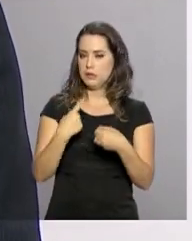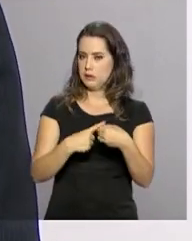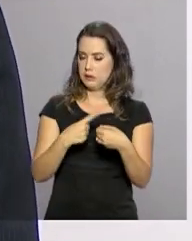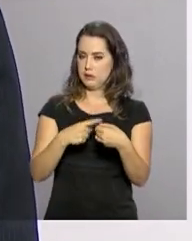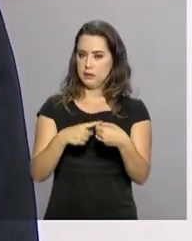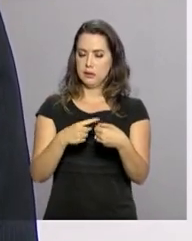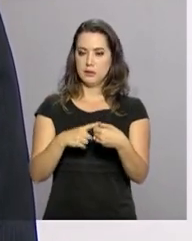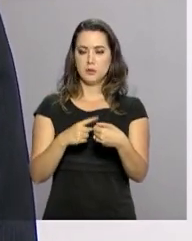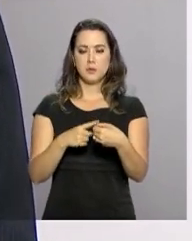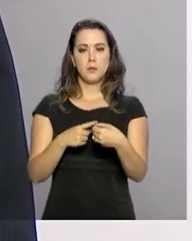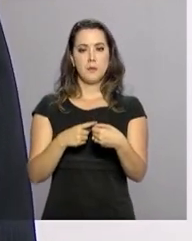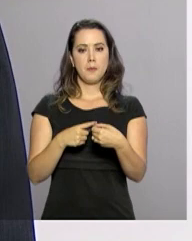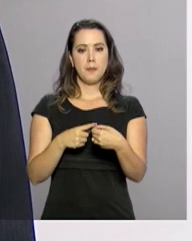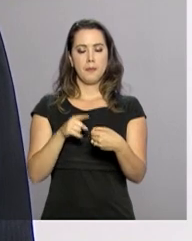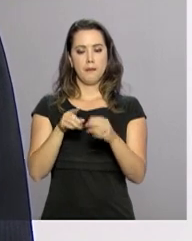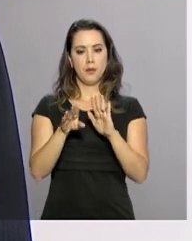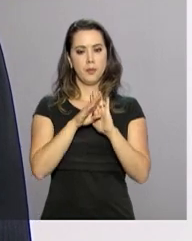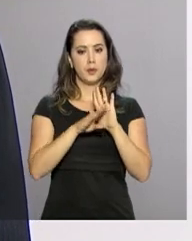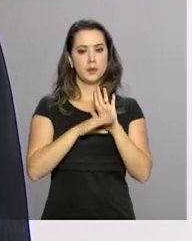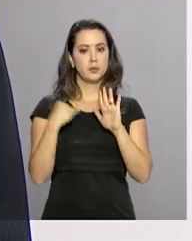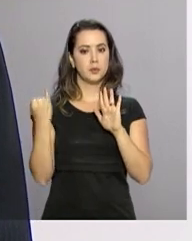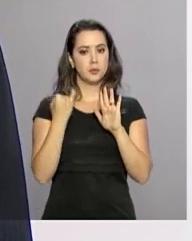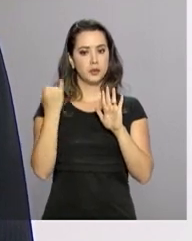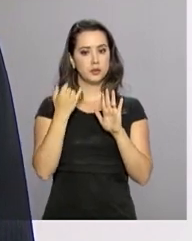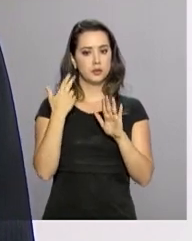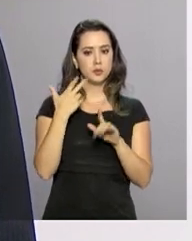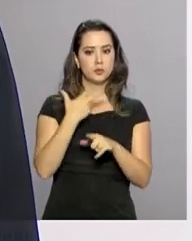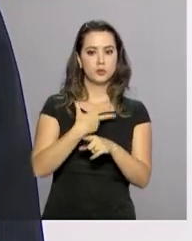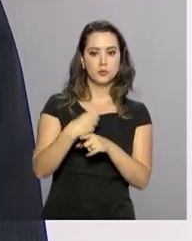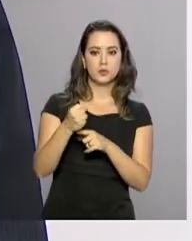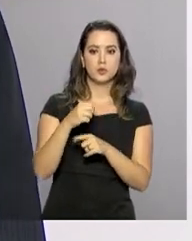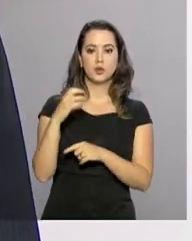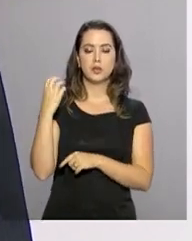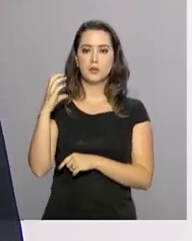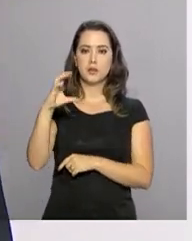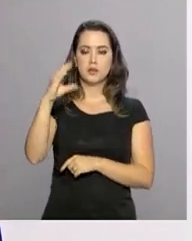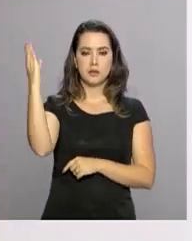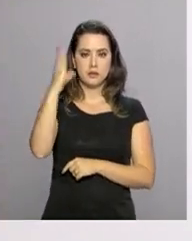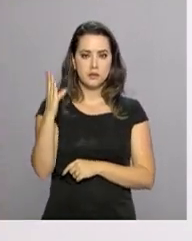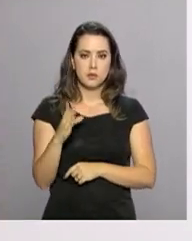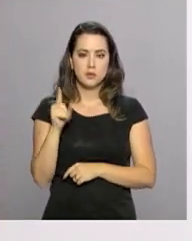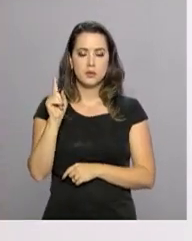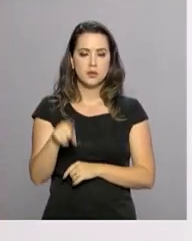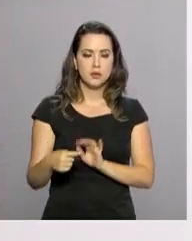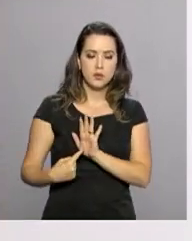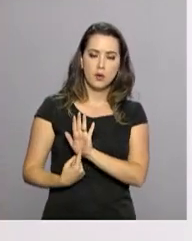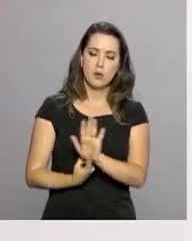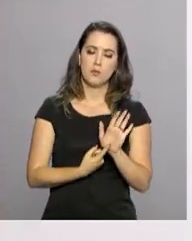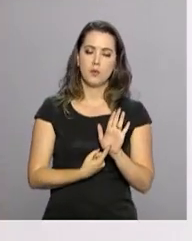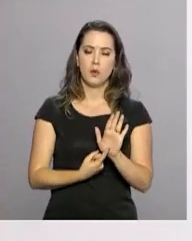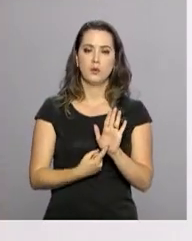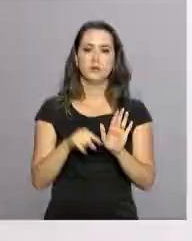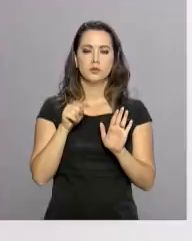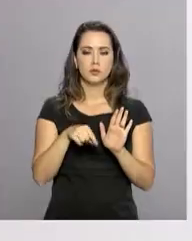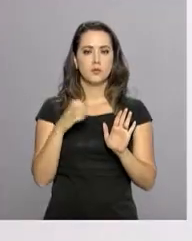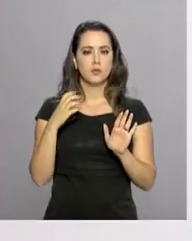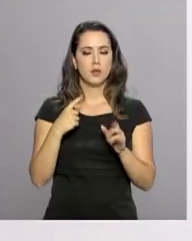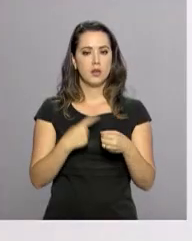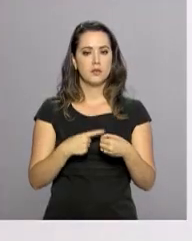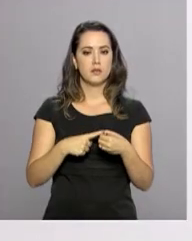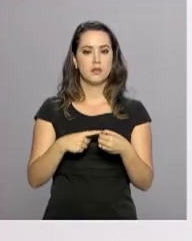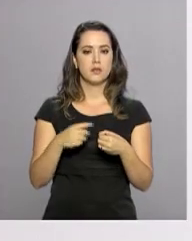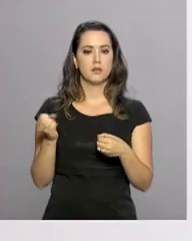neste programa que é uma grande conquista para a ciência brasileira ela se volta para idades e inovadoras